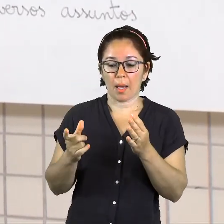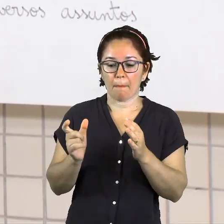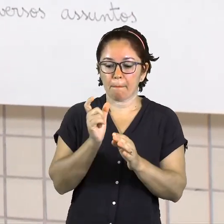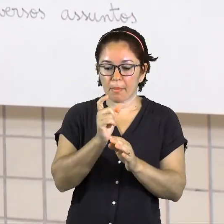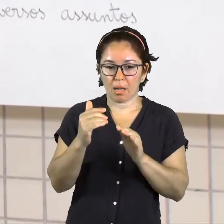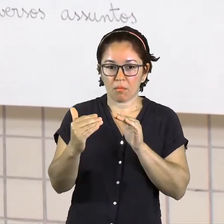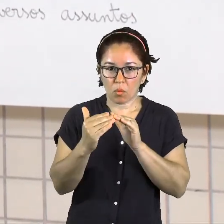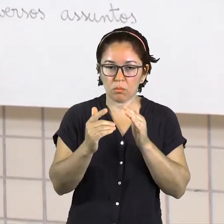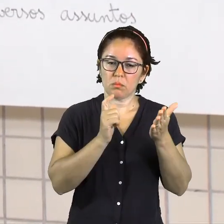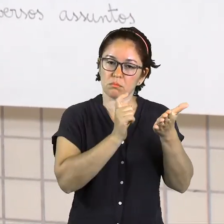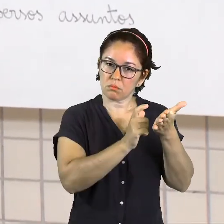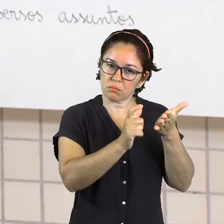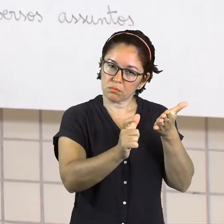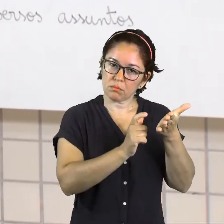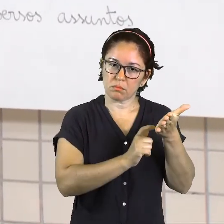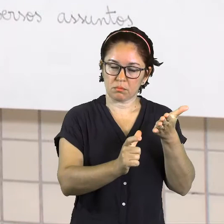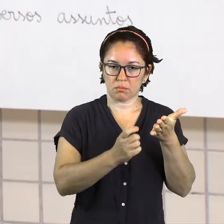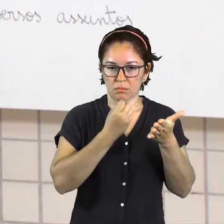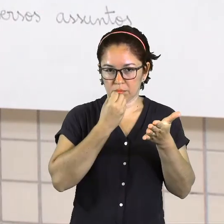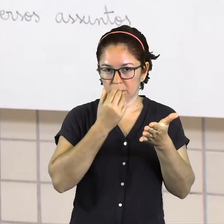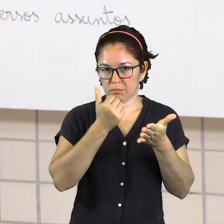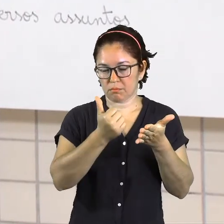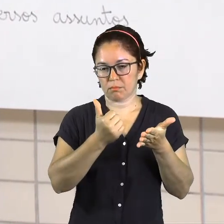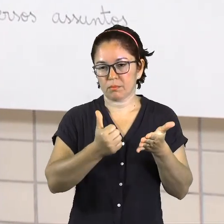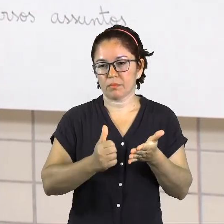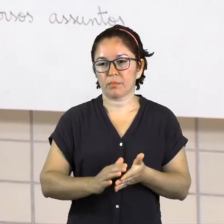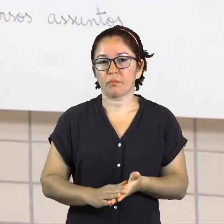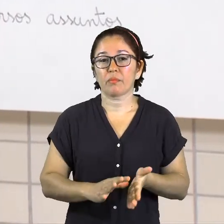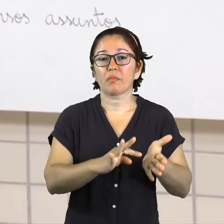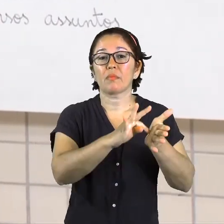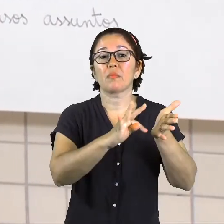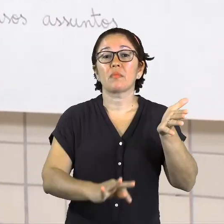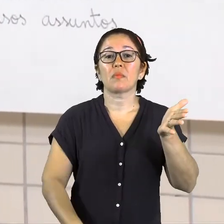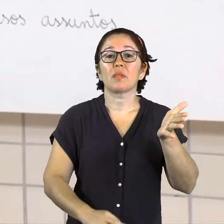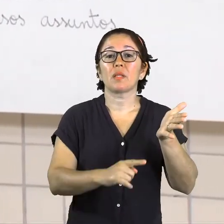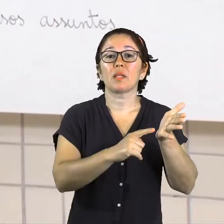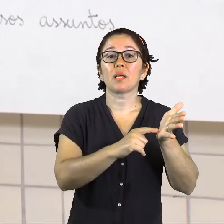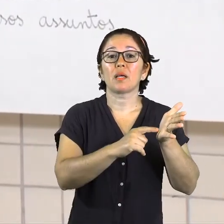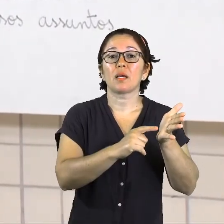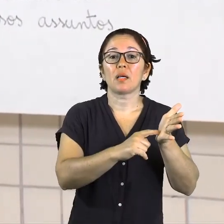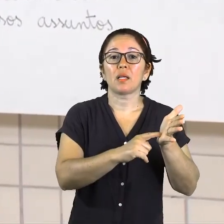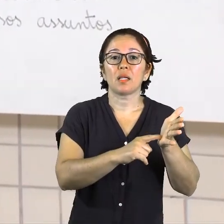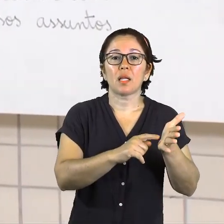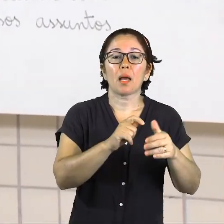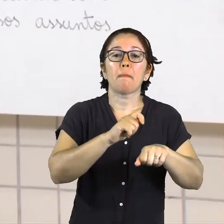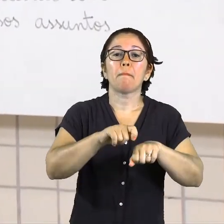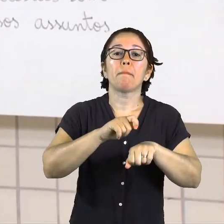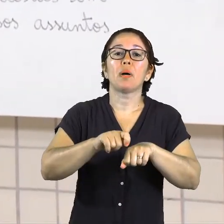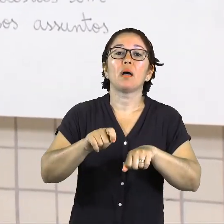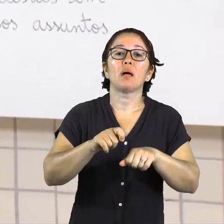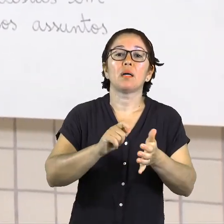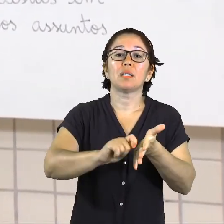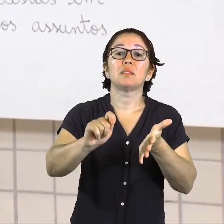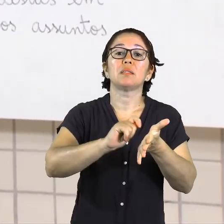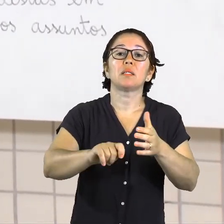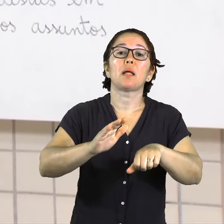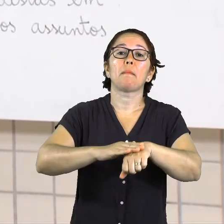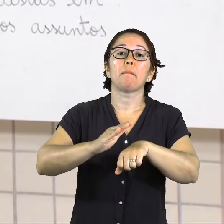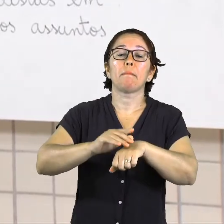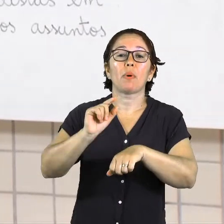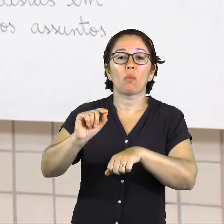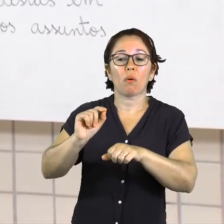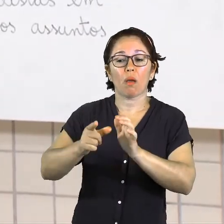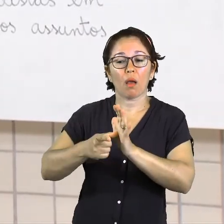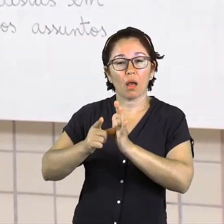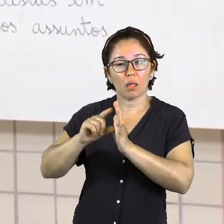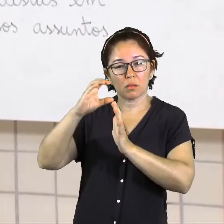certo? E é um texto elaborado por pesquisadores e especialistas em diversos